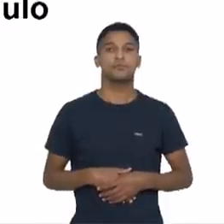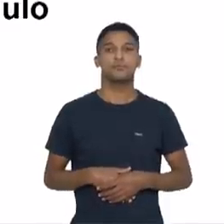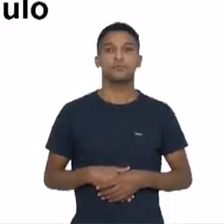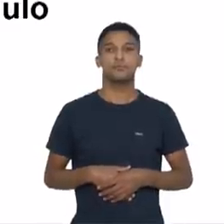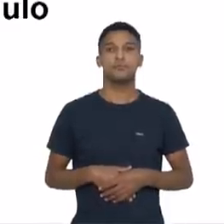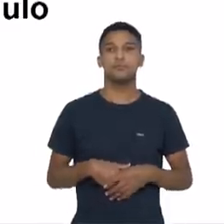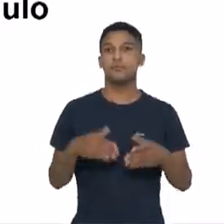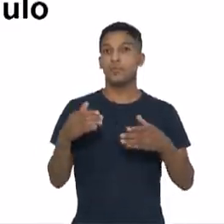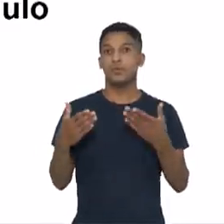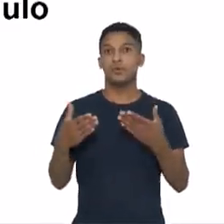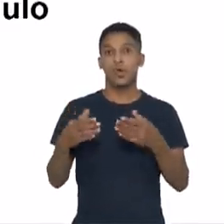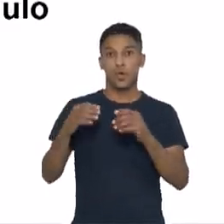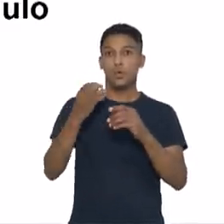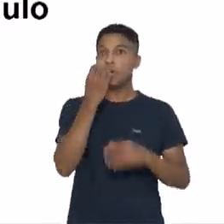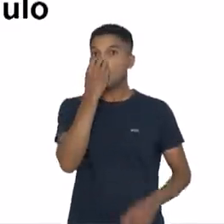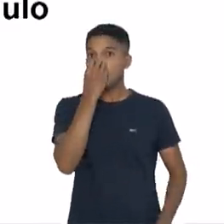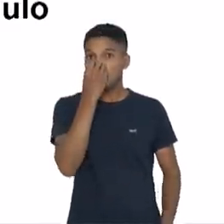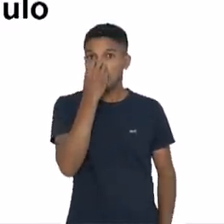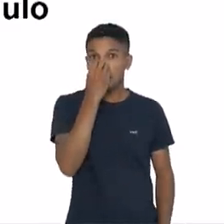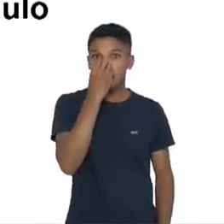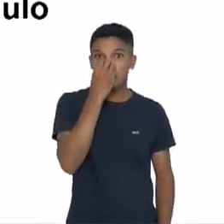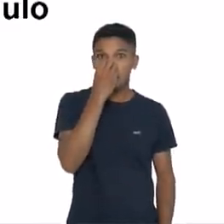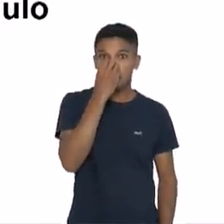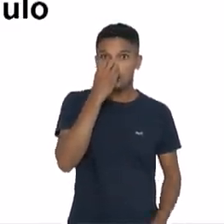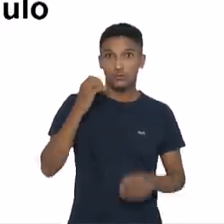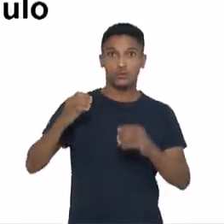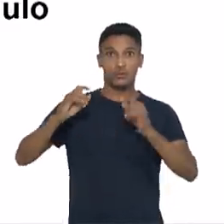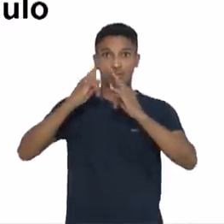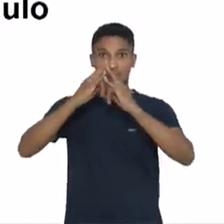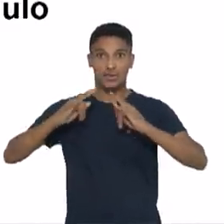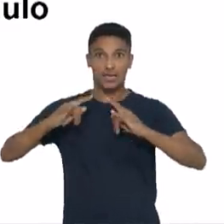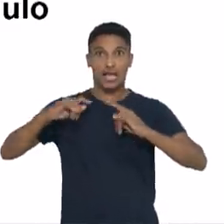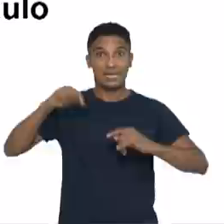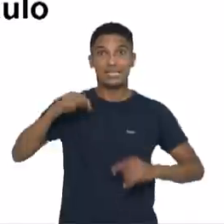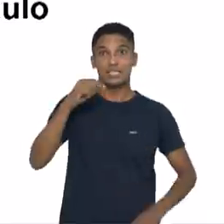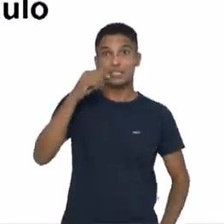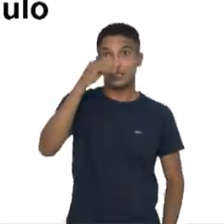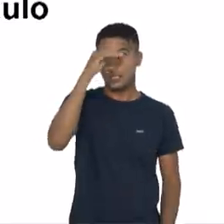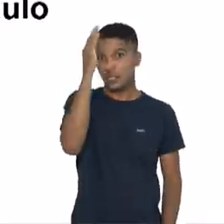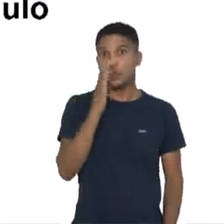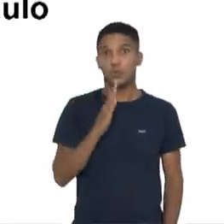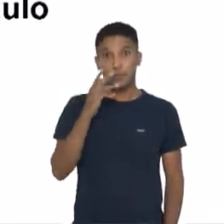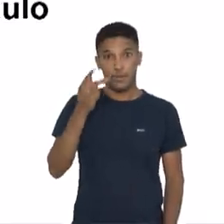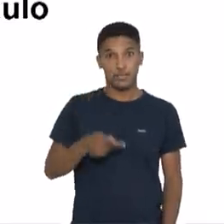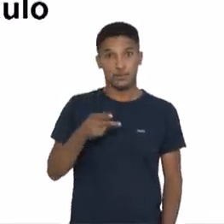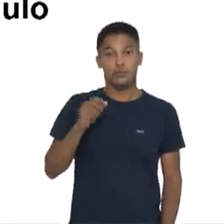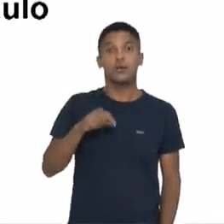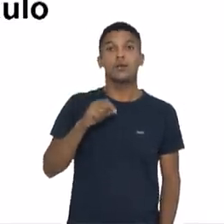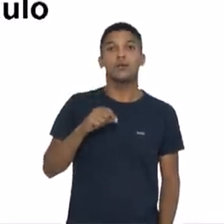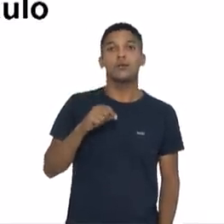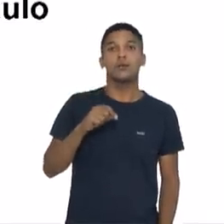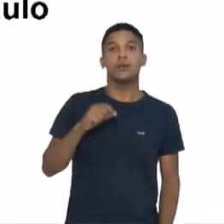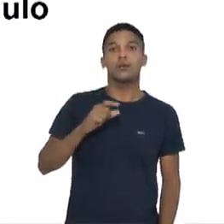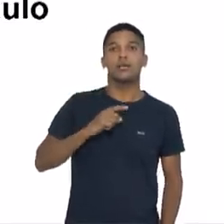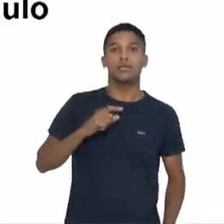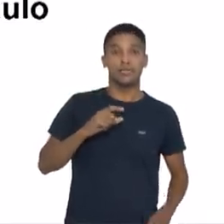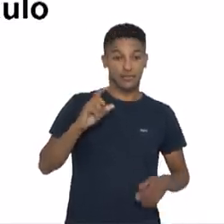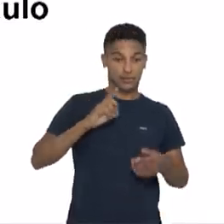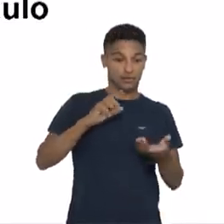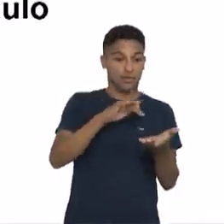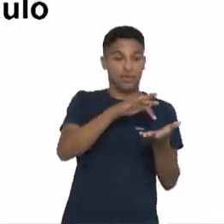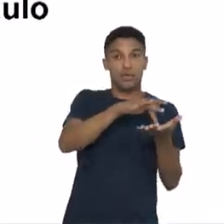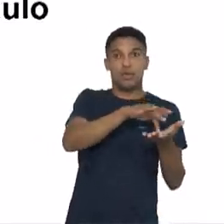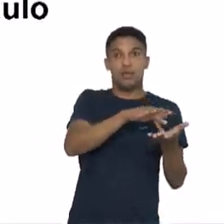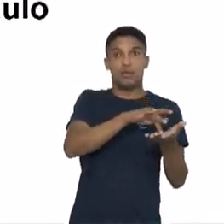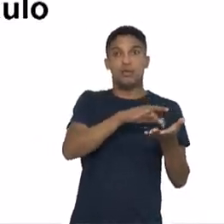Outra influência do circo, né, no Brasil foi a vinda dos ciganos no século XVI. Então aqui um exemplo, né, de uma cigana,